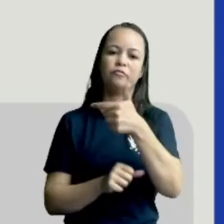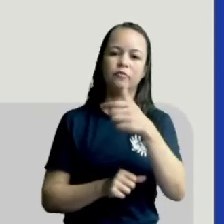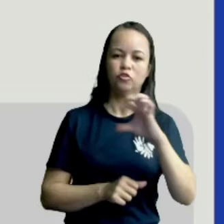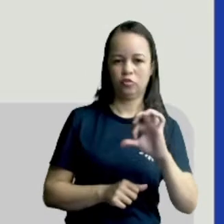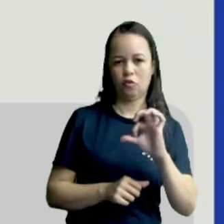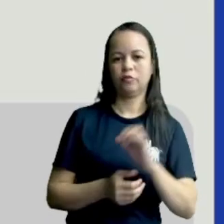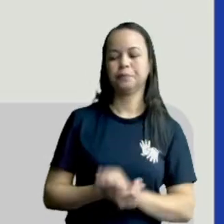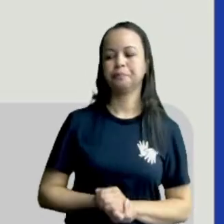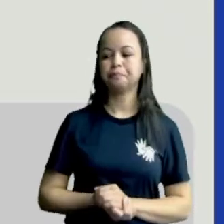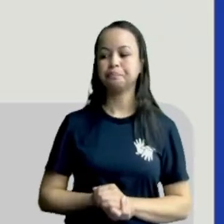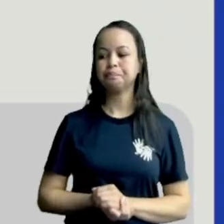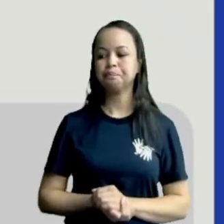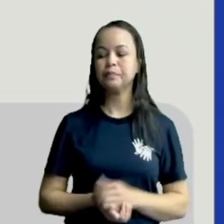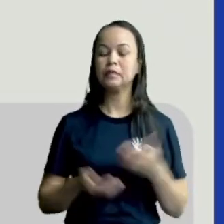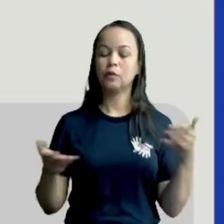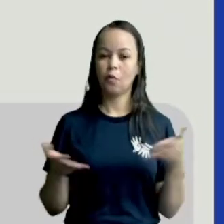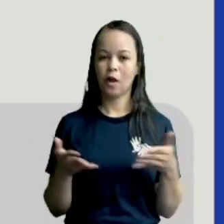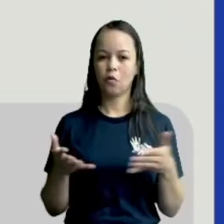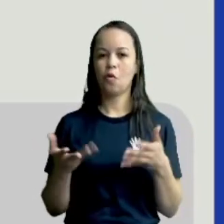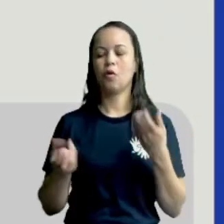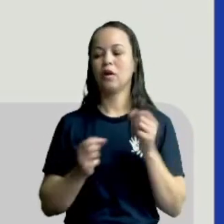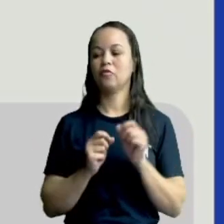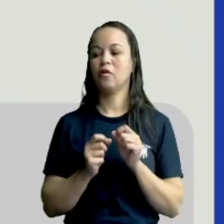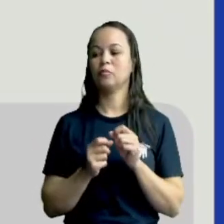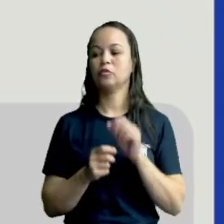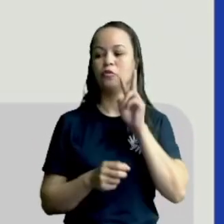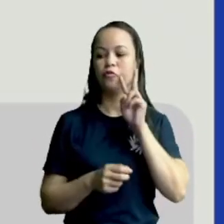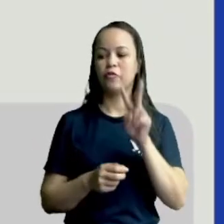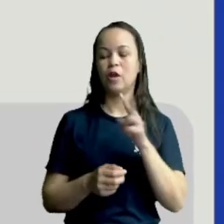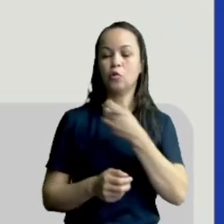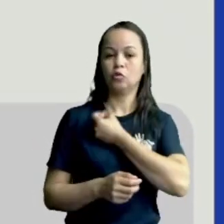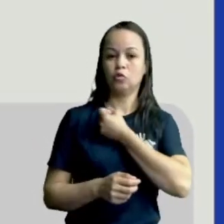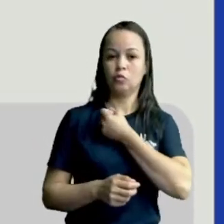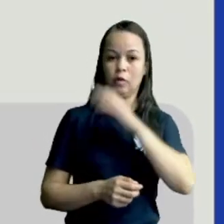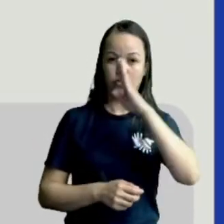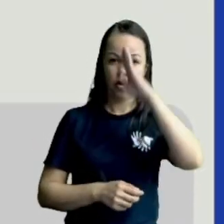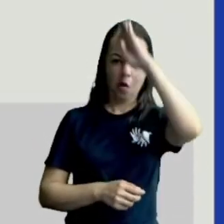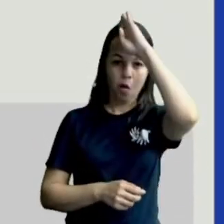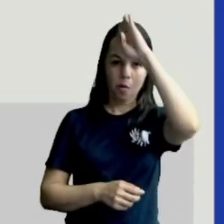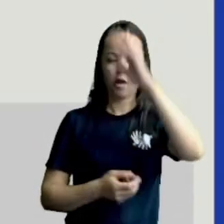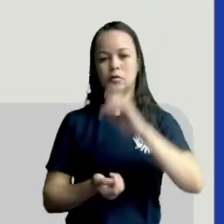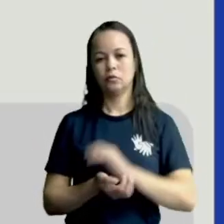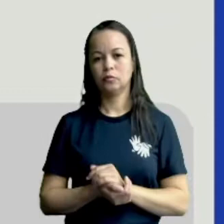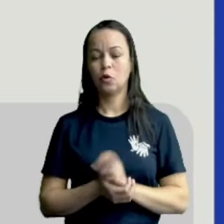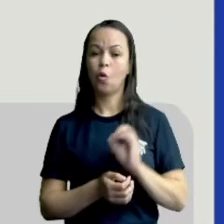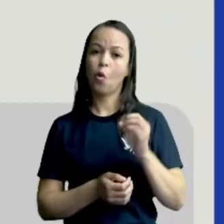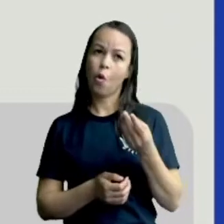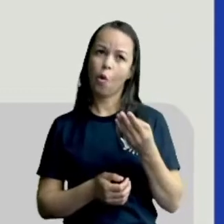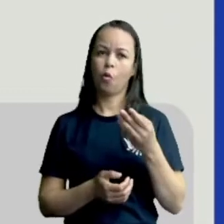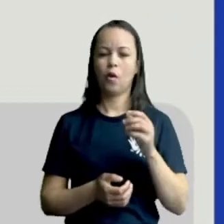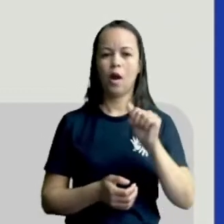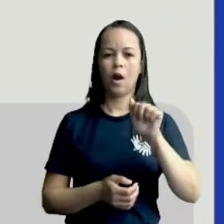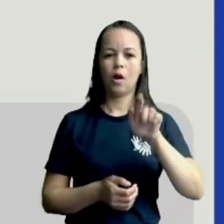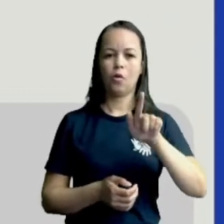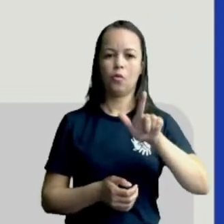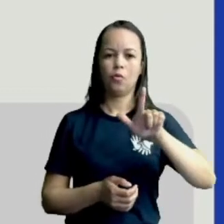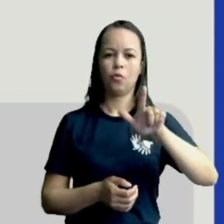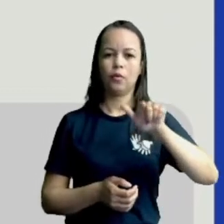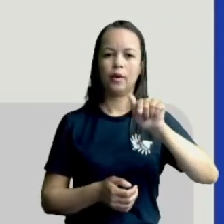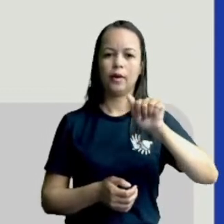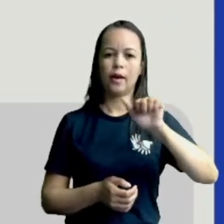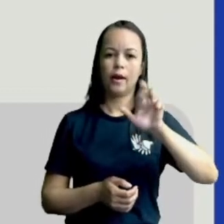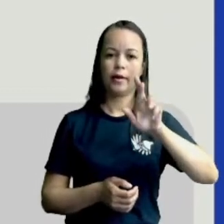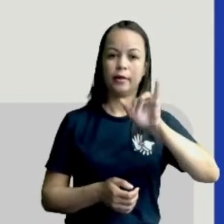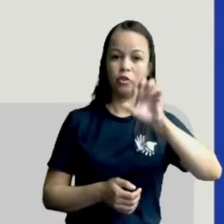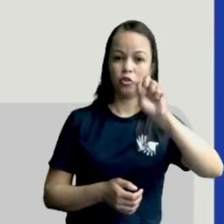romanos, porque a gente vai trabalhar com séculos também. Então, os números romanos, né, ou algarismos romanos, como a gente pode